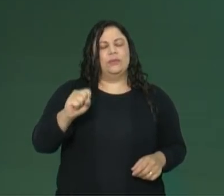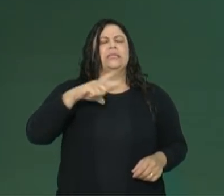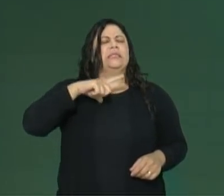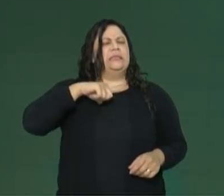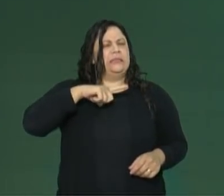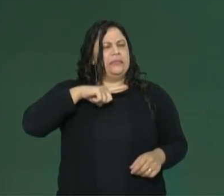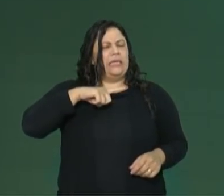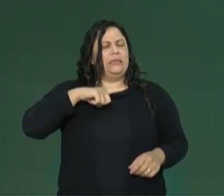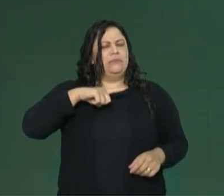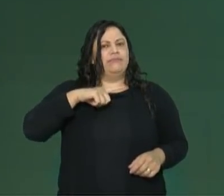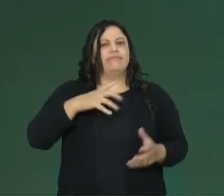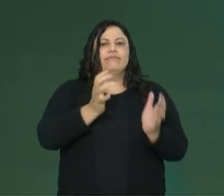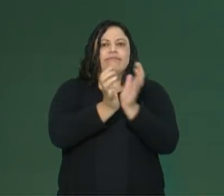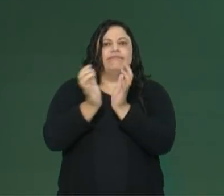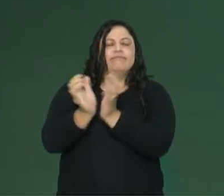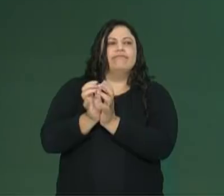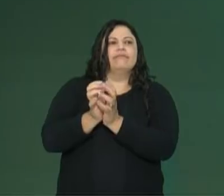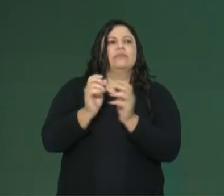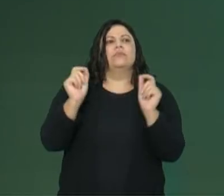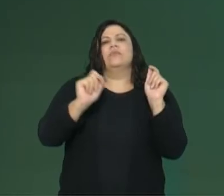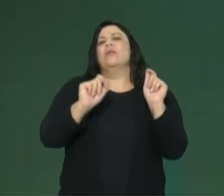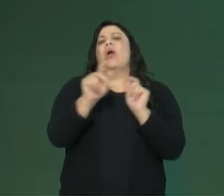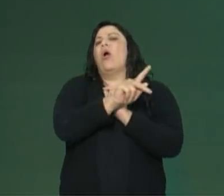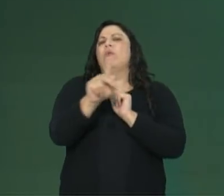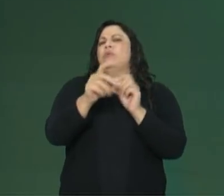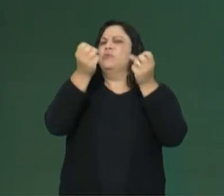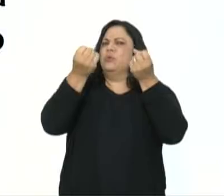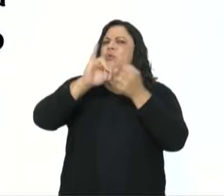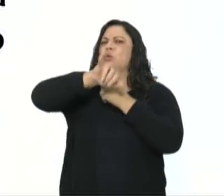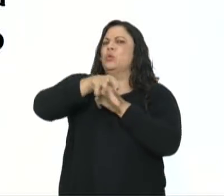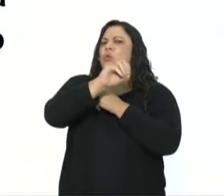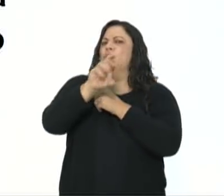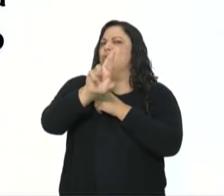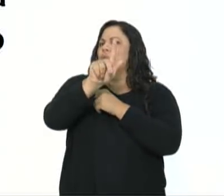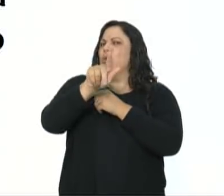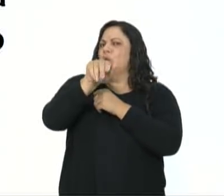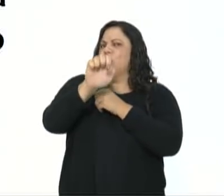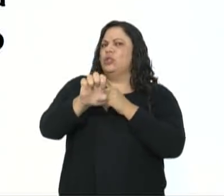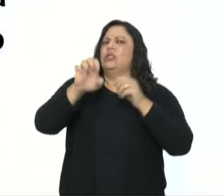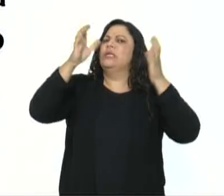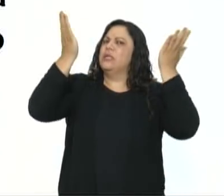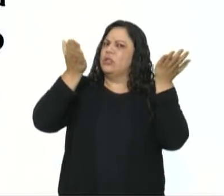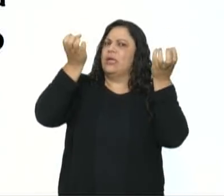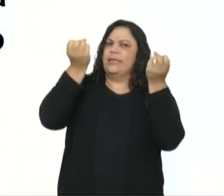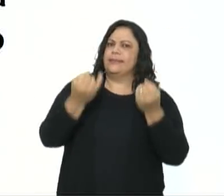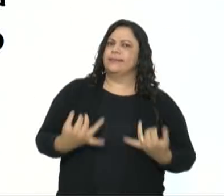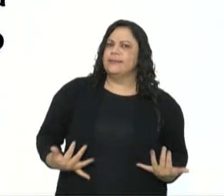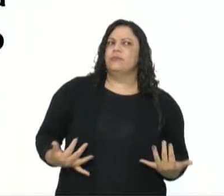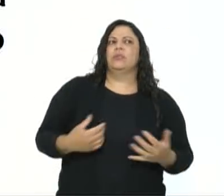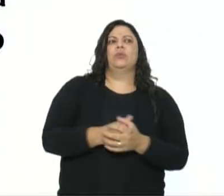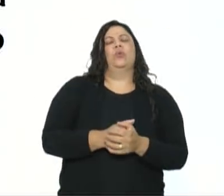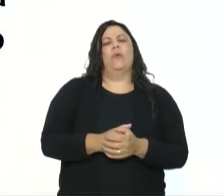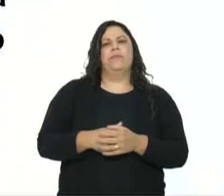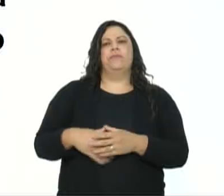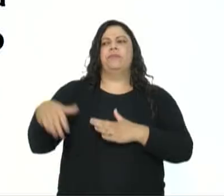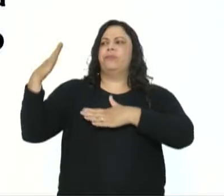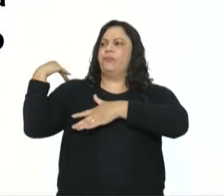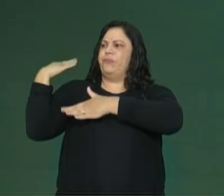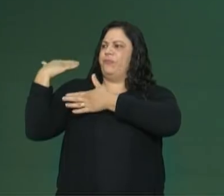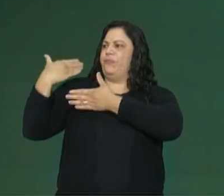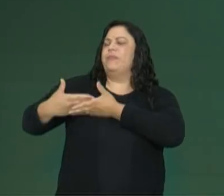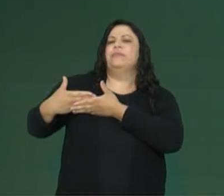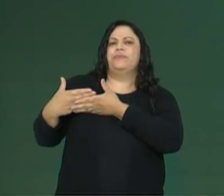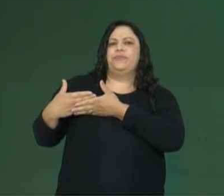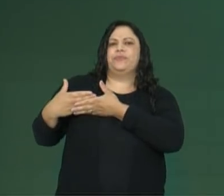Olá, retomando, o professor Jorge falou com vocês, um ancestral em comum, unicelular, surgiu